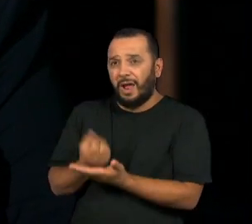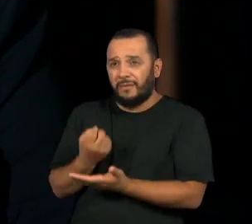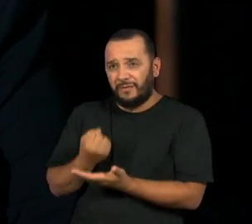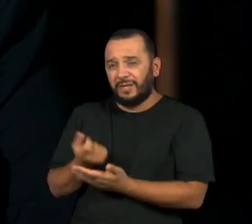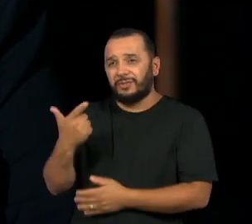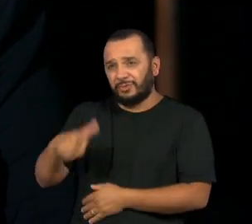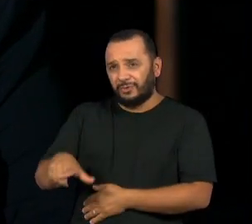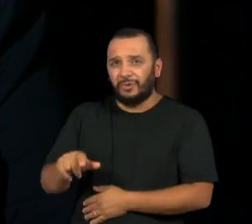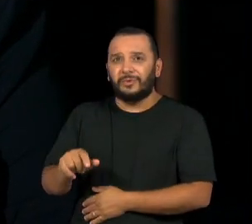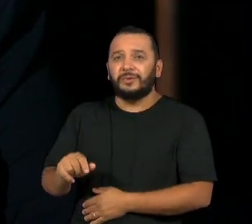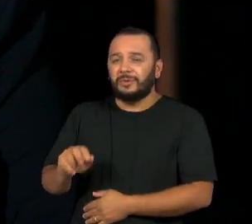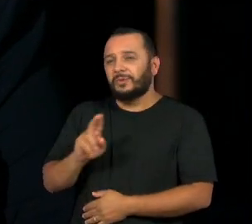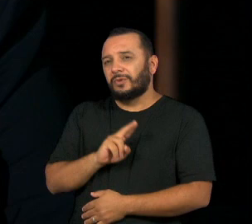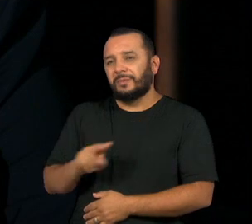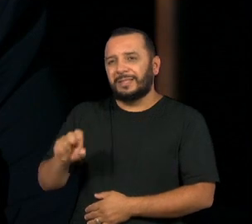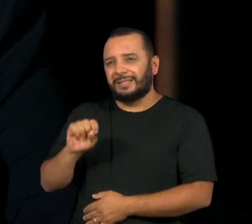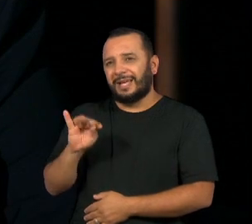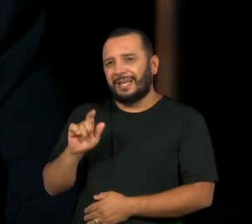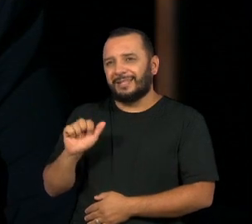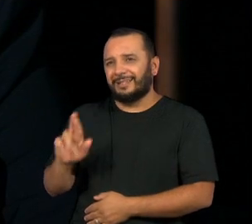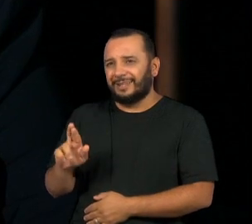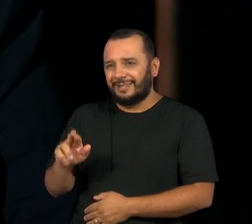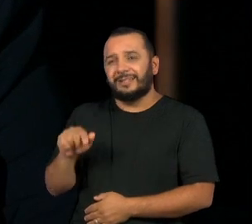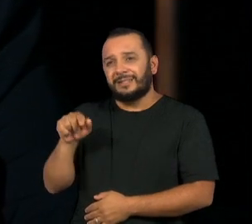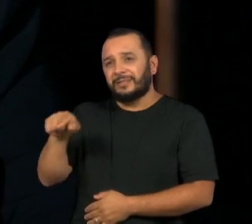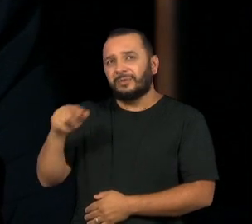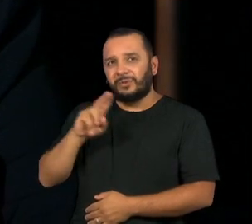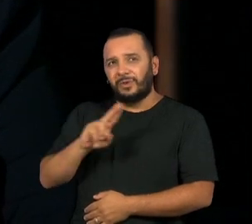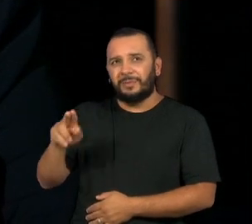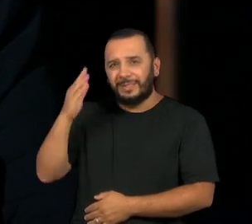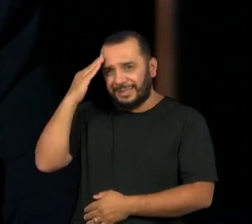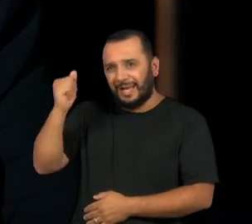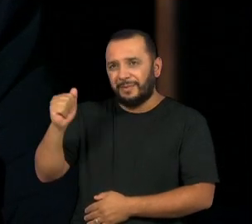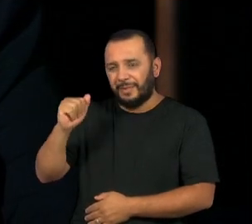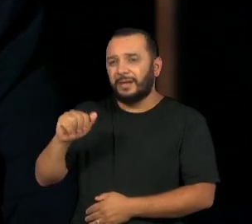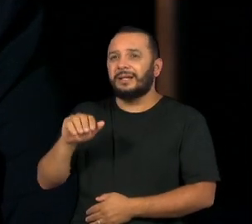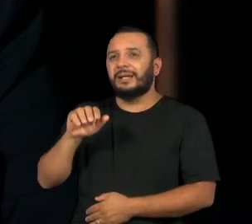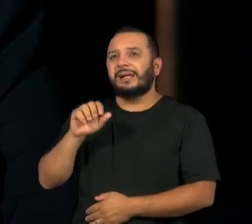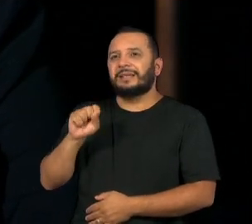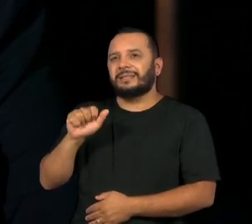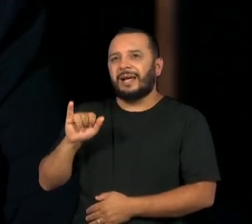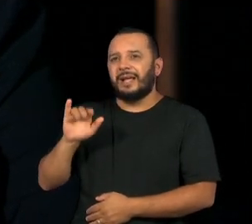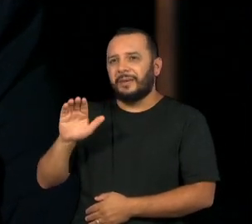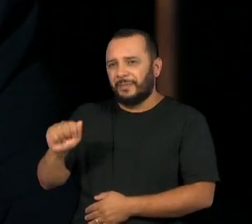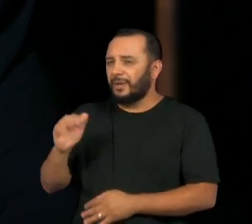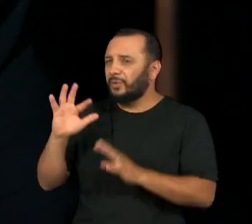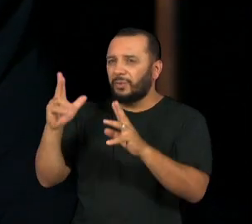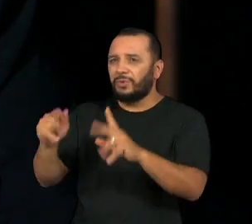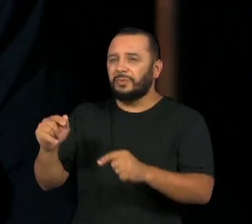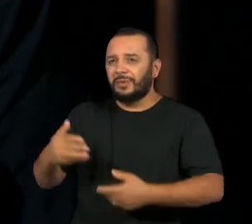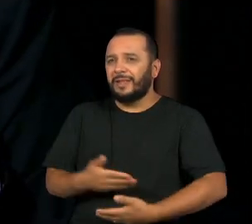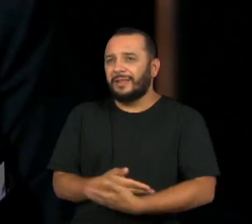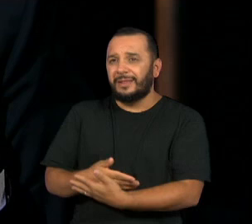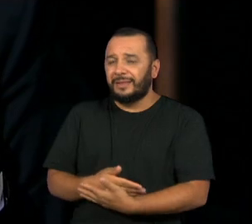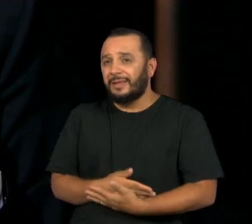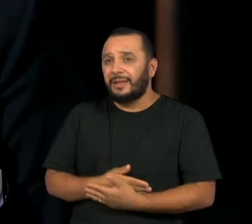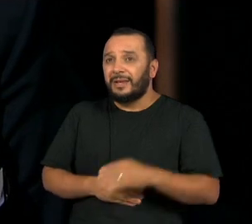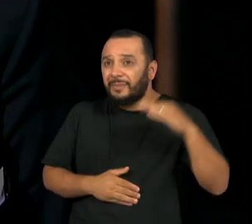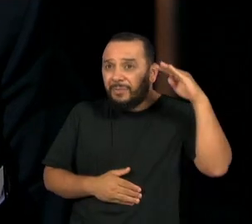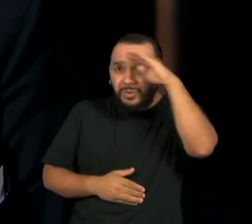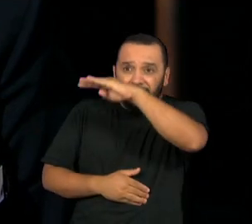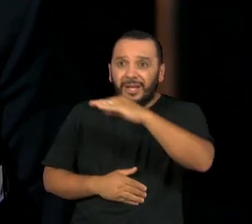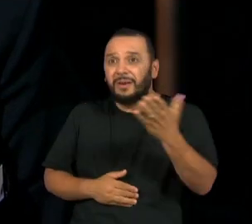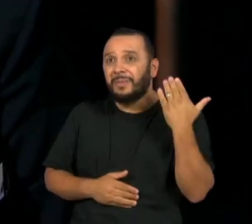que se chama Saiba. Saiba, todo mundo foi nenê. Cara, o Bolsonaro foi nenê.